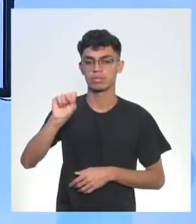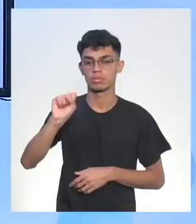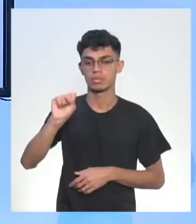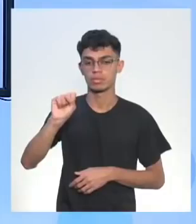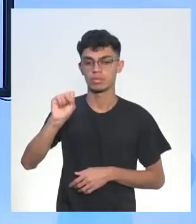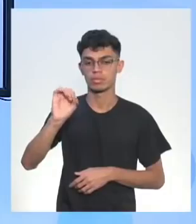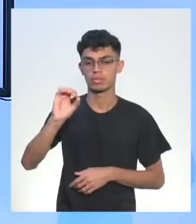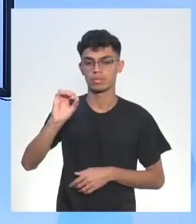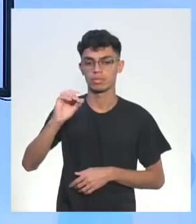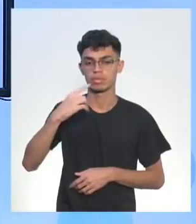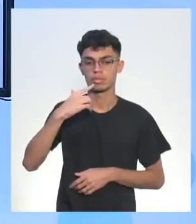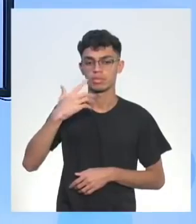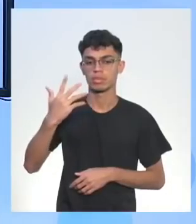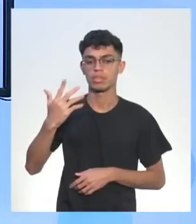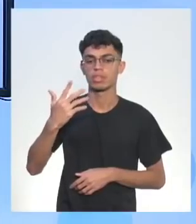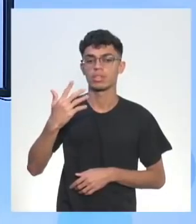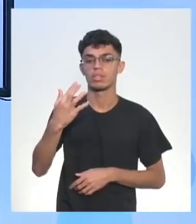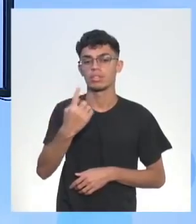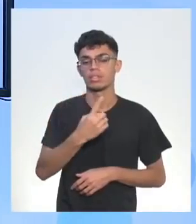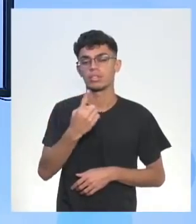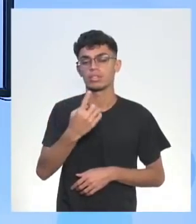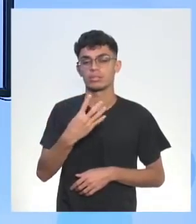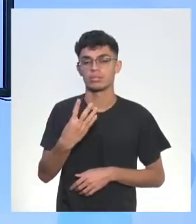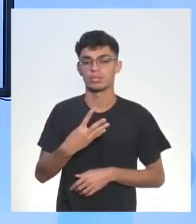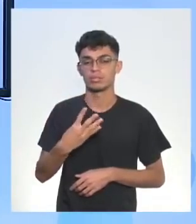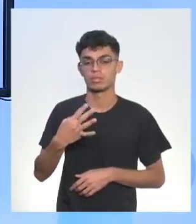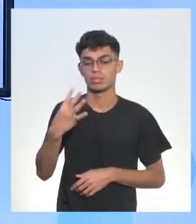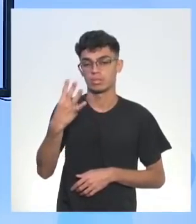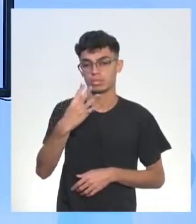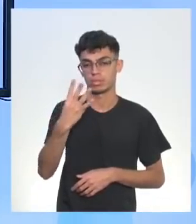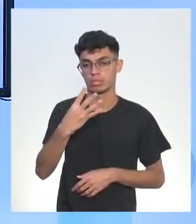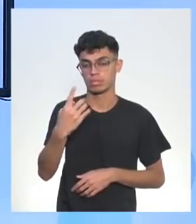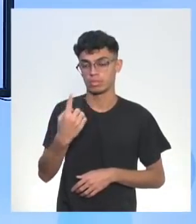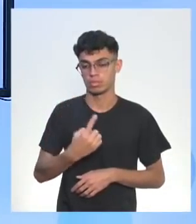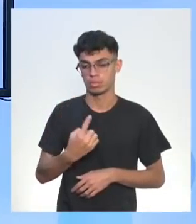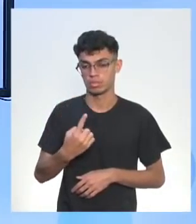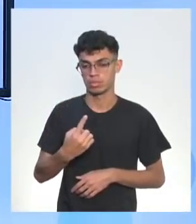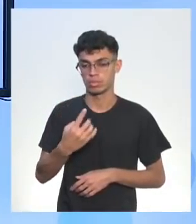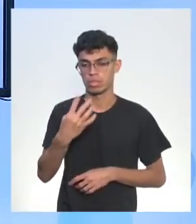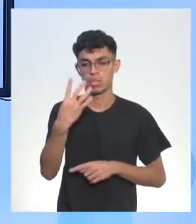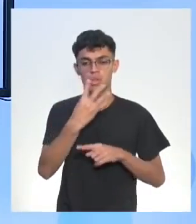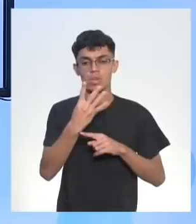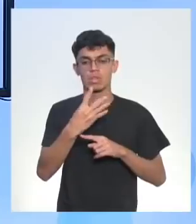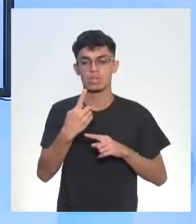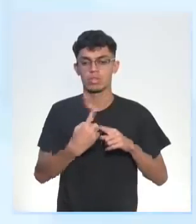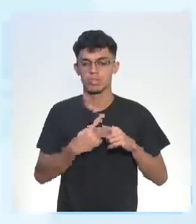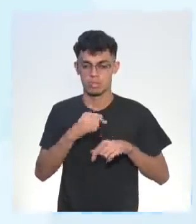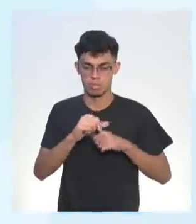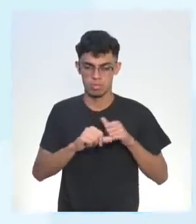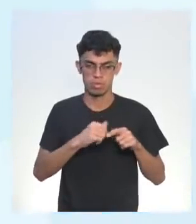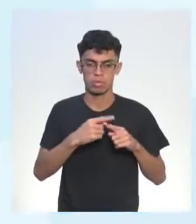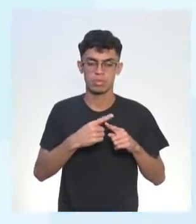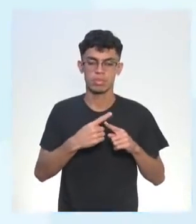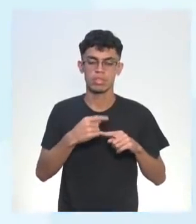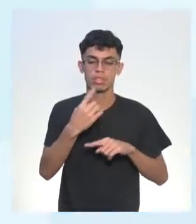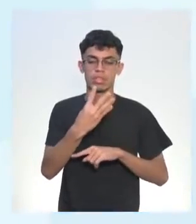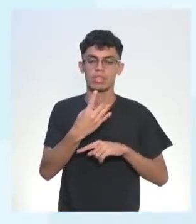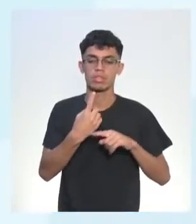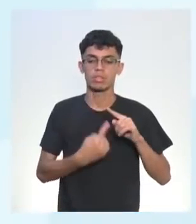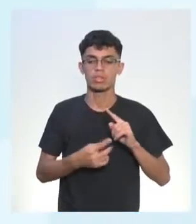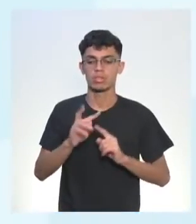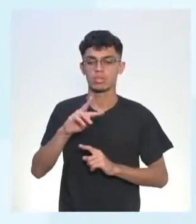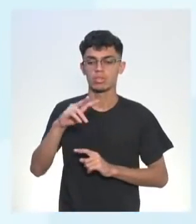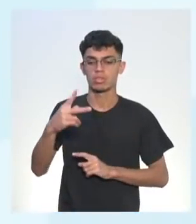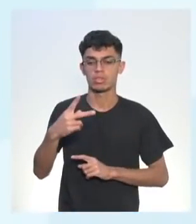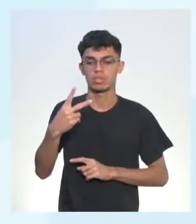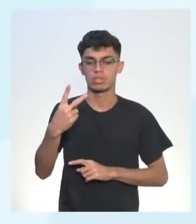a base. O 1 sobre 4 vira 4 sobre 1. E aí fica 4 sobre 1 elevado ao quadrado, e 4 sobre 1 é a